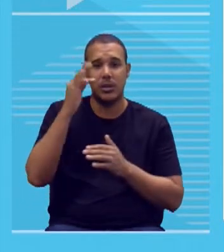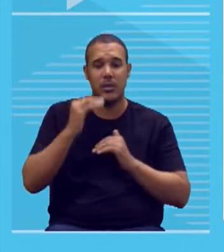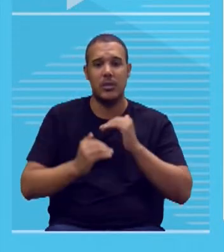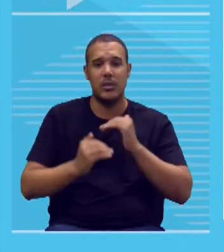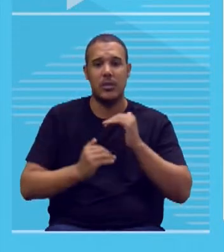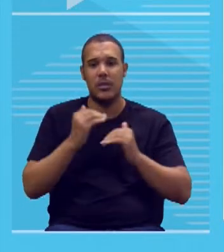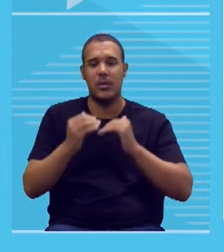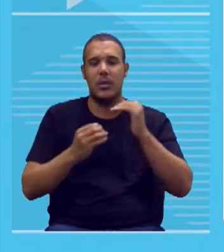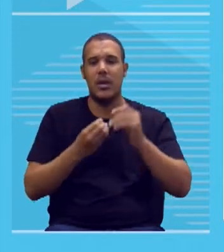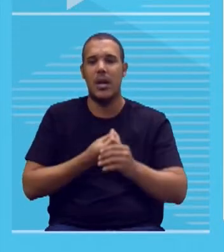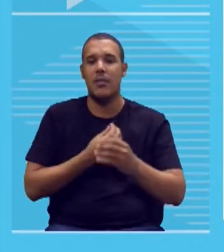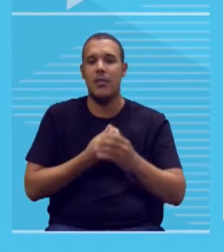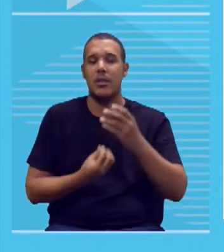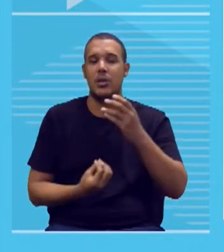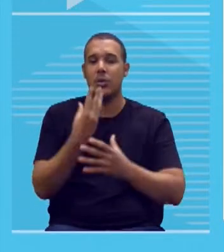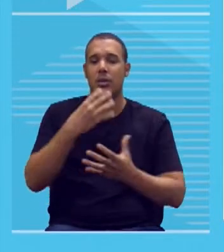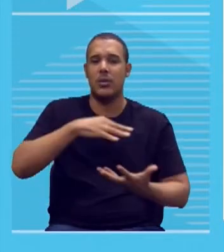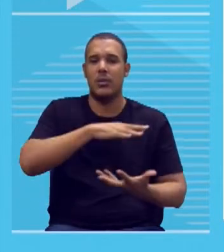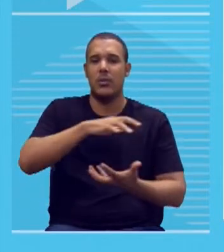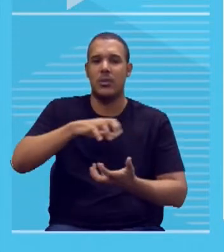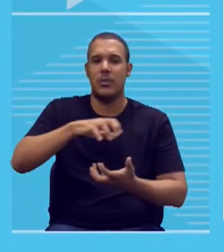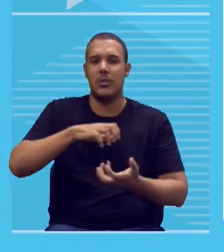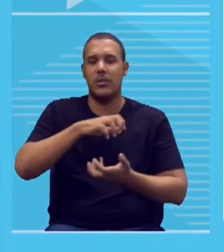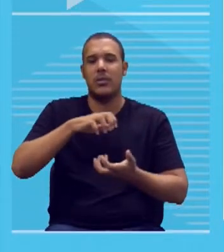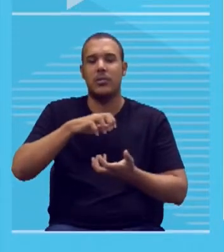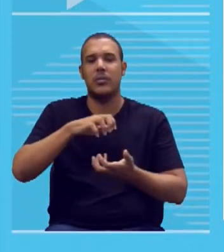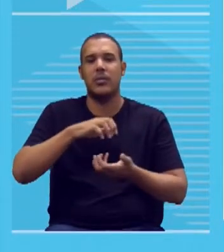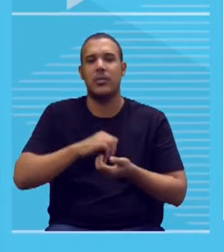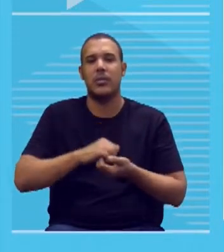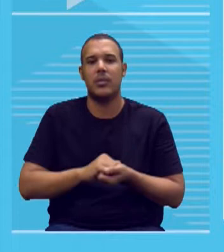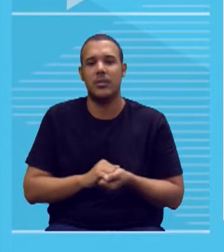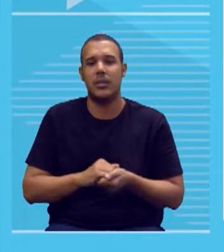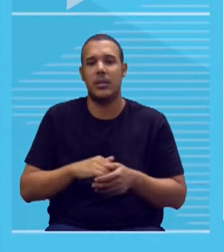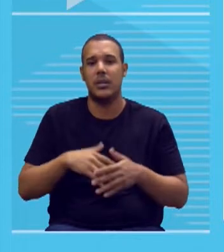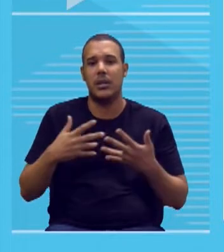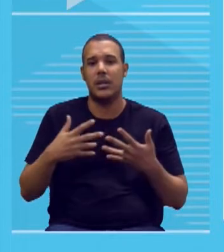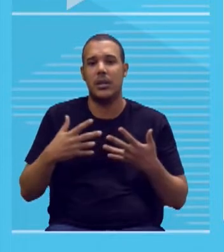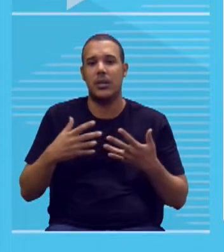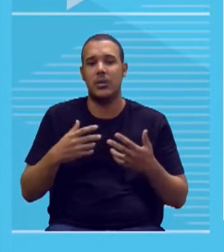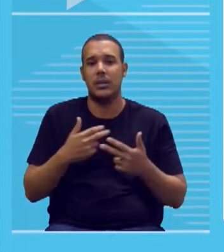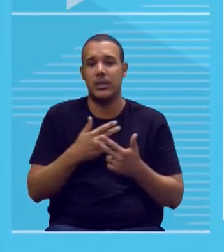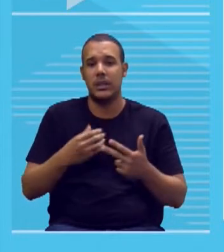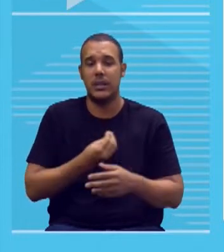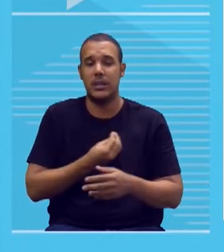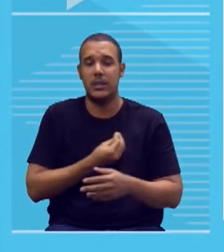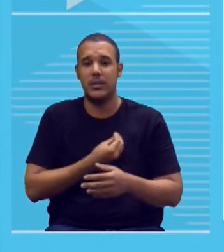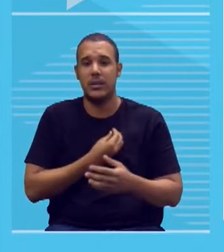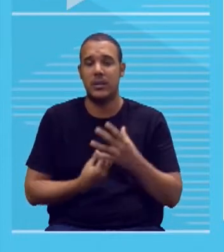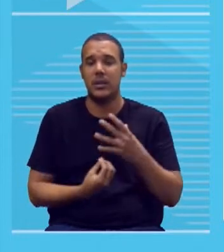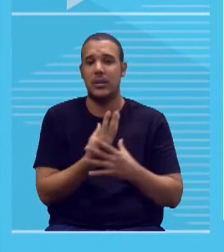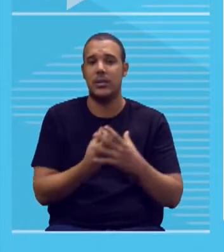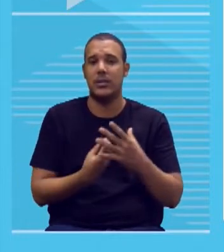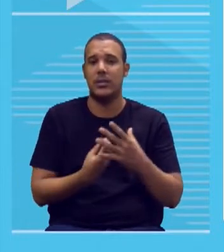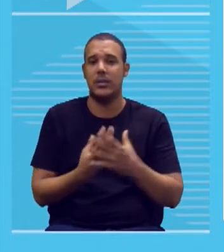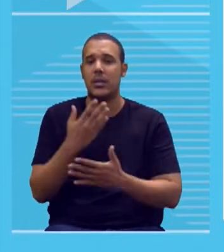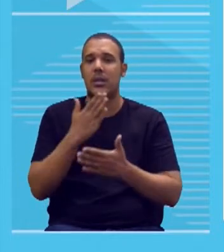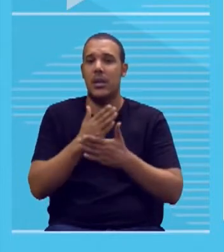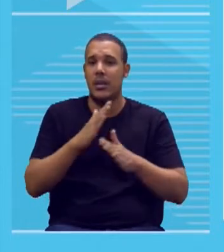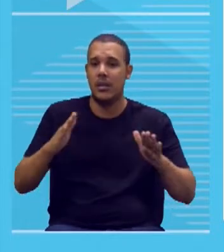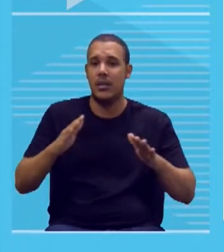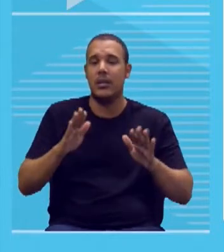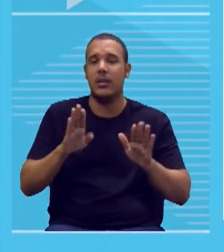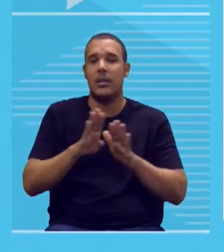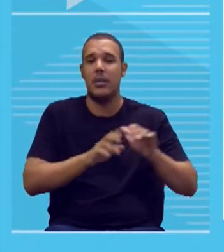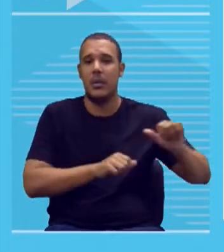a vida surgiu no planeta e desde então espécies têm surgido desaparecido